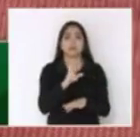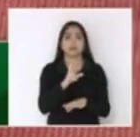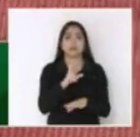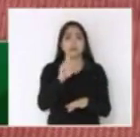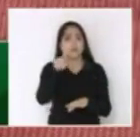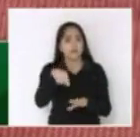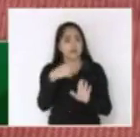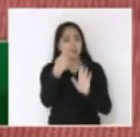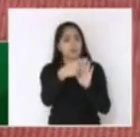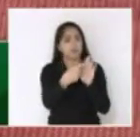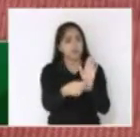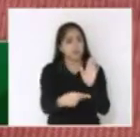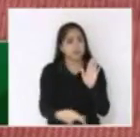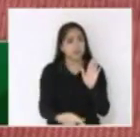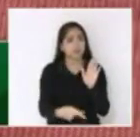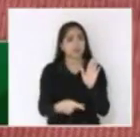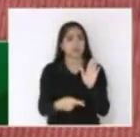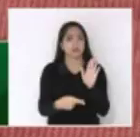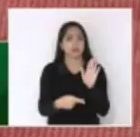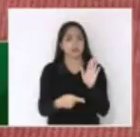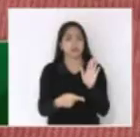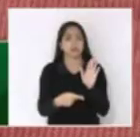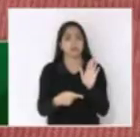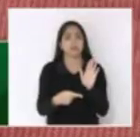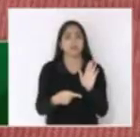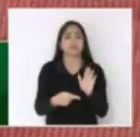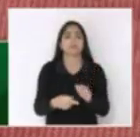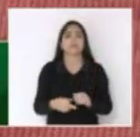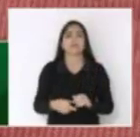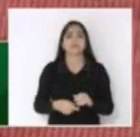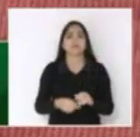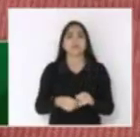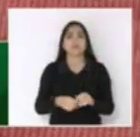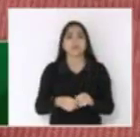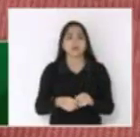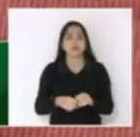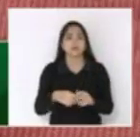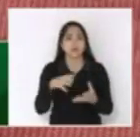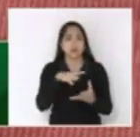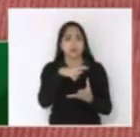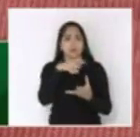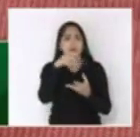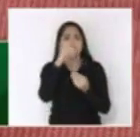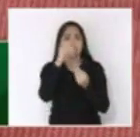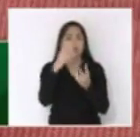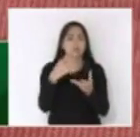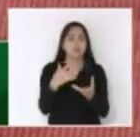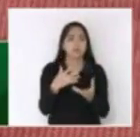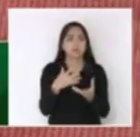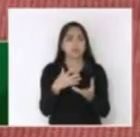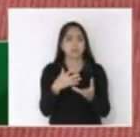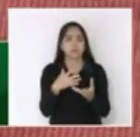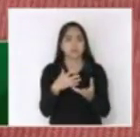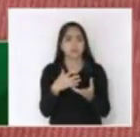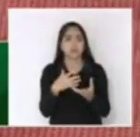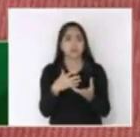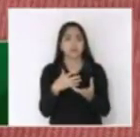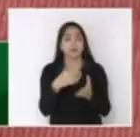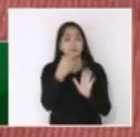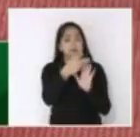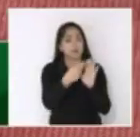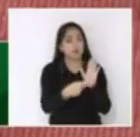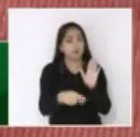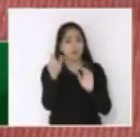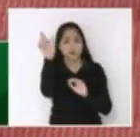Encarna a alma, encarna o espírito. E quem é poeta realmente é uma pessoa boa, porque é uma pessoa que reflete, a